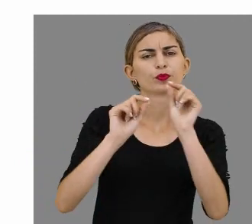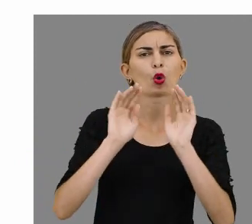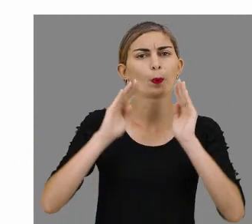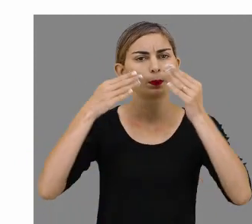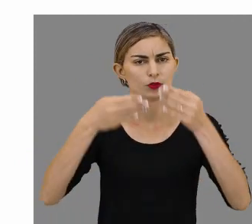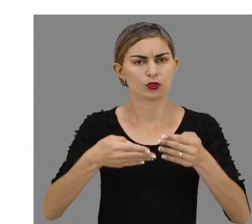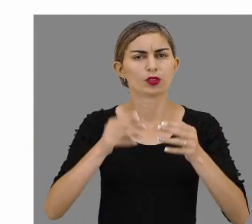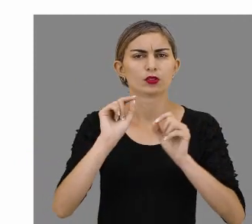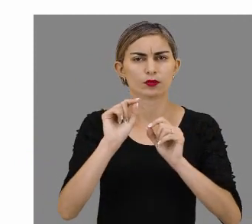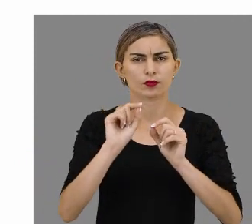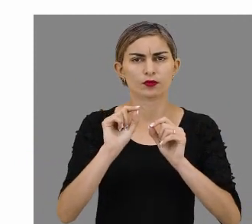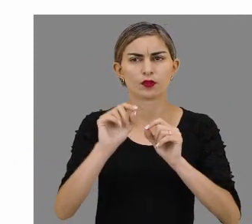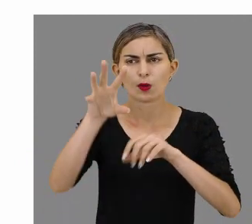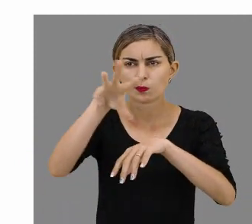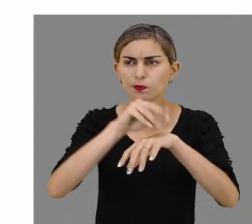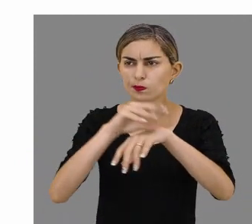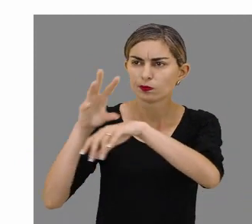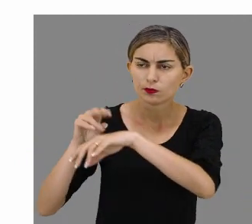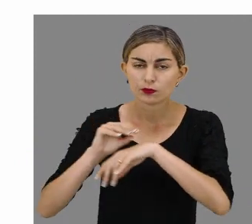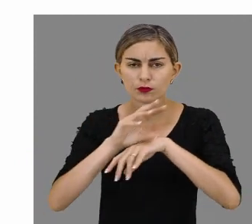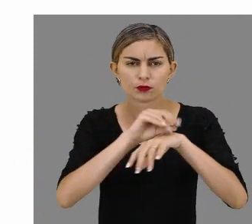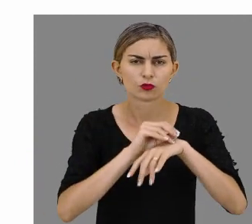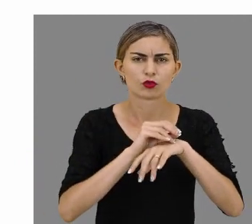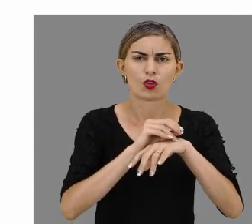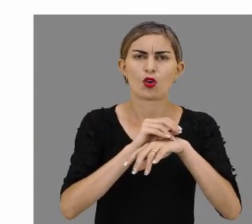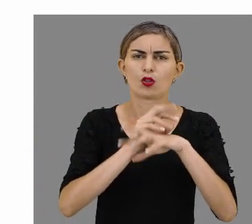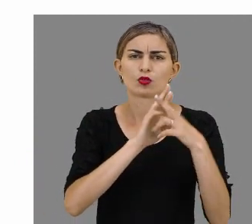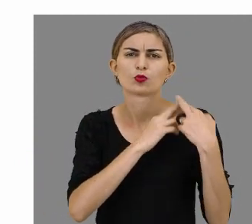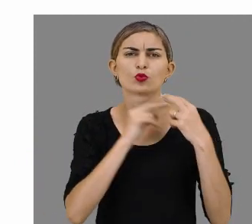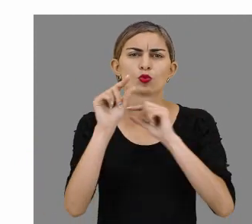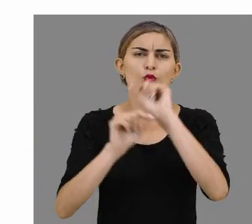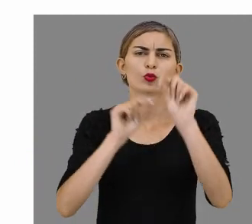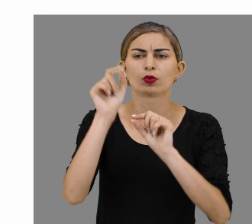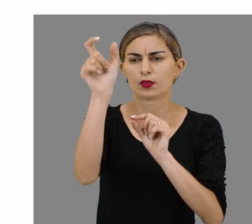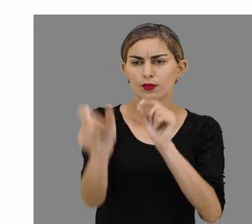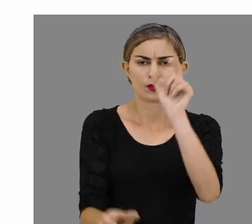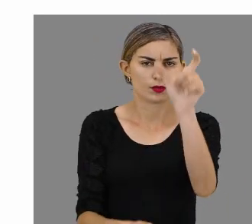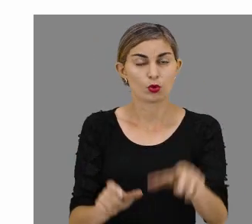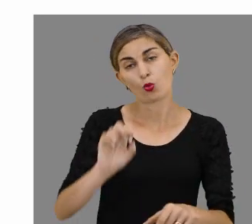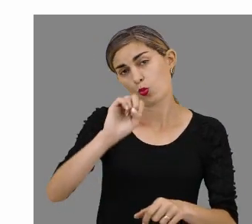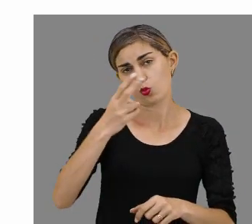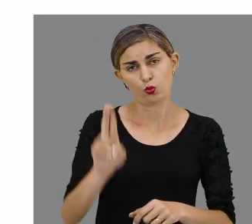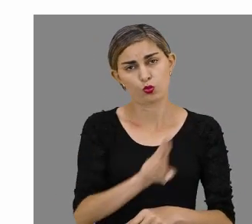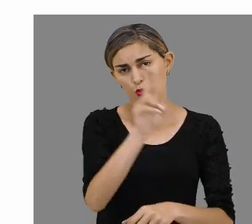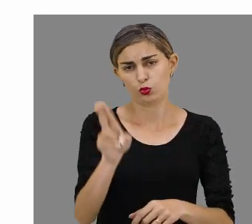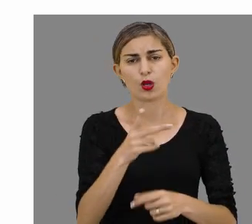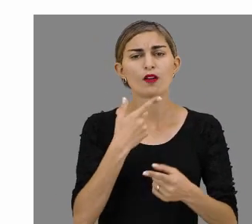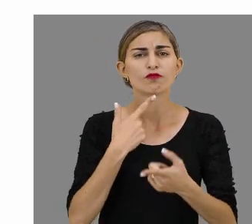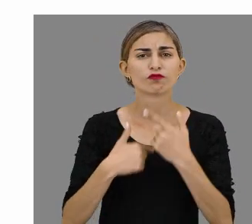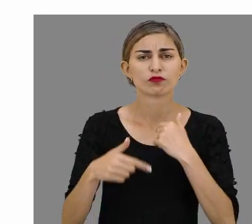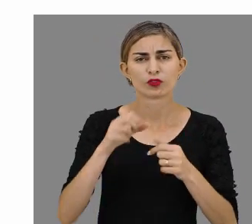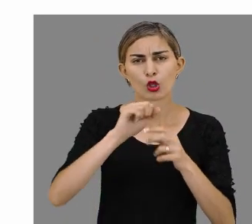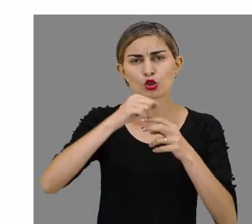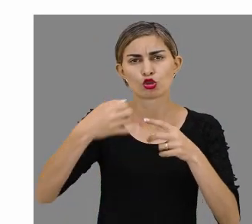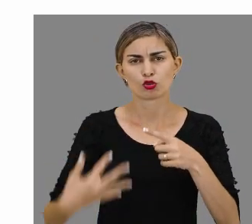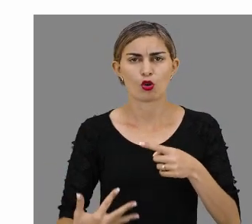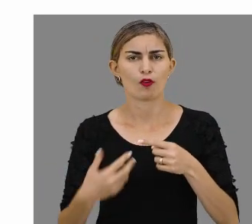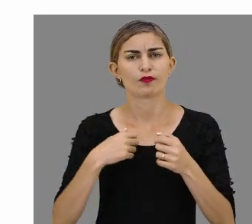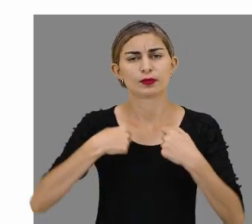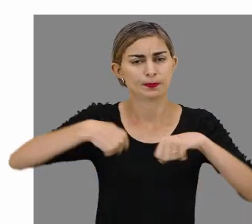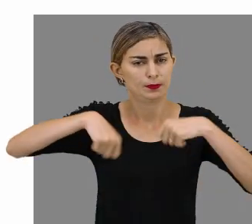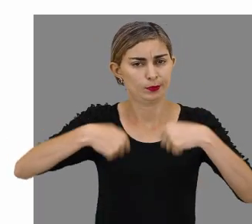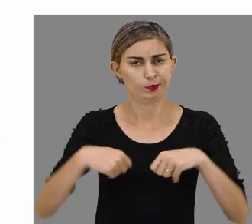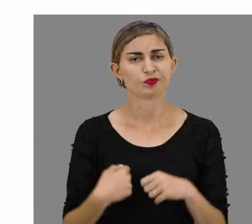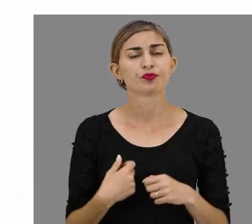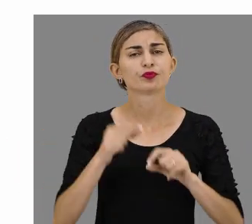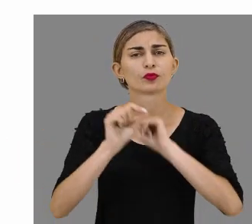dessa fase é capturar as funcionalidades que os clientes ou os usuários desejam que o software possua.